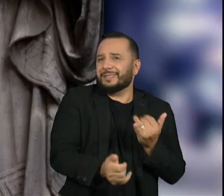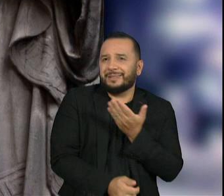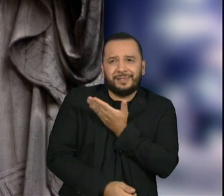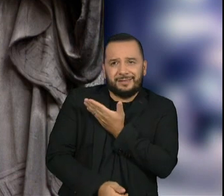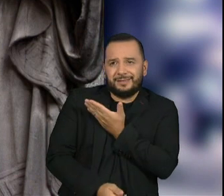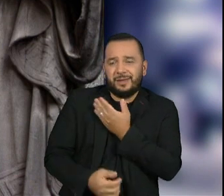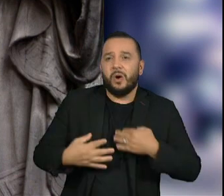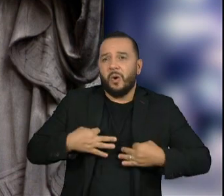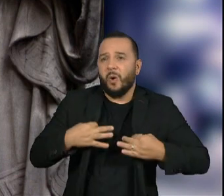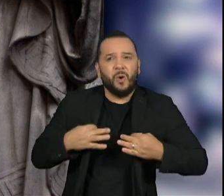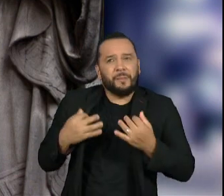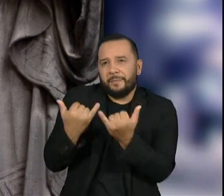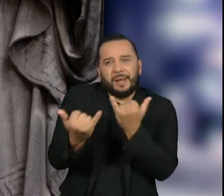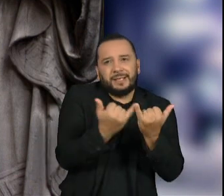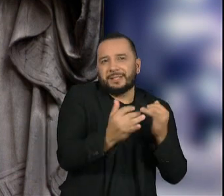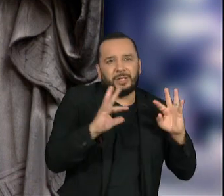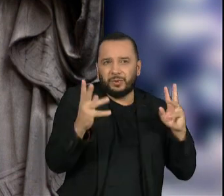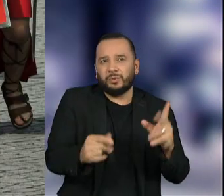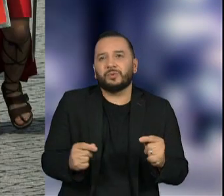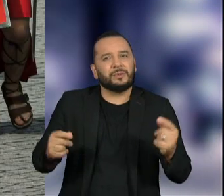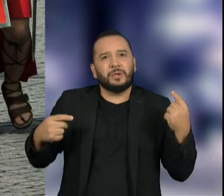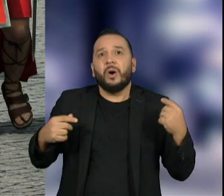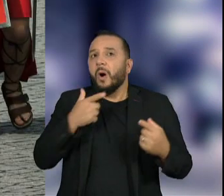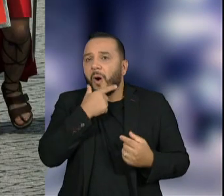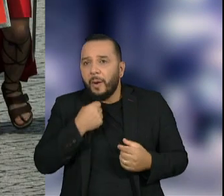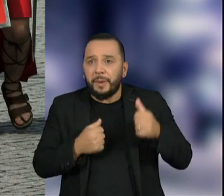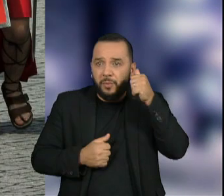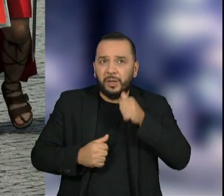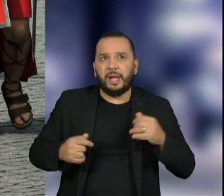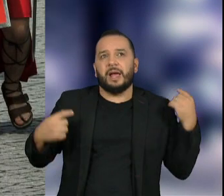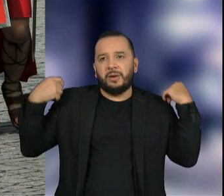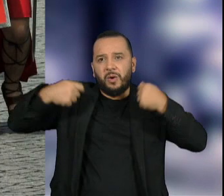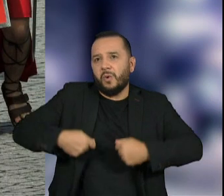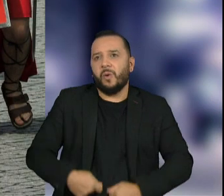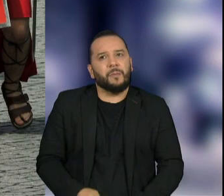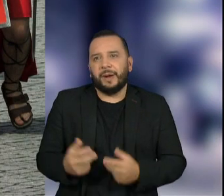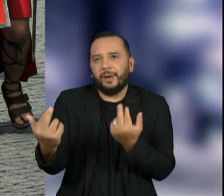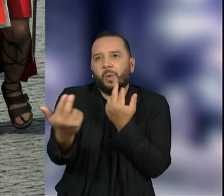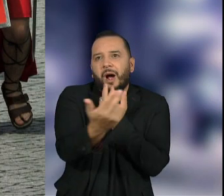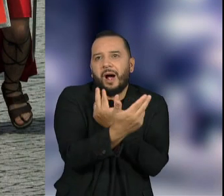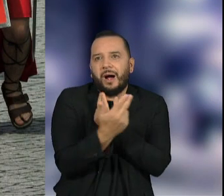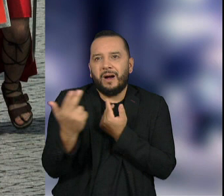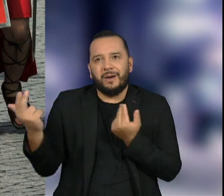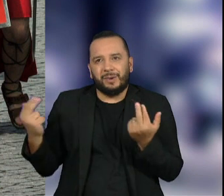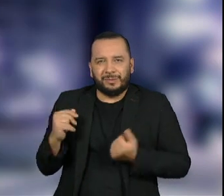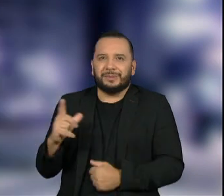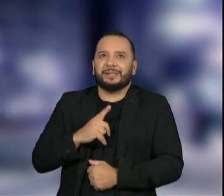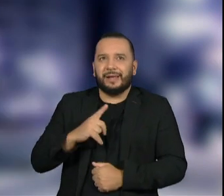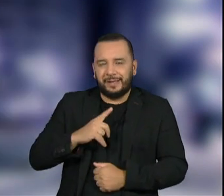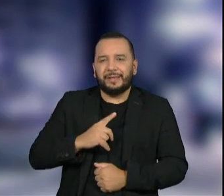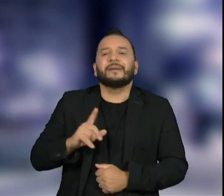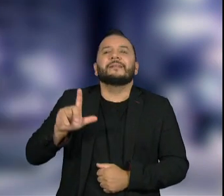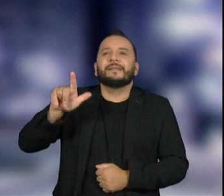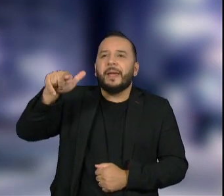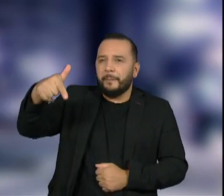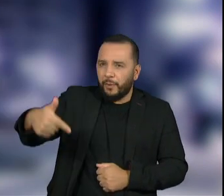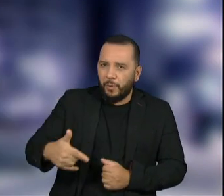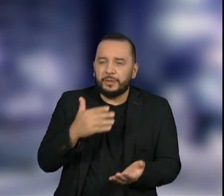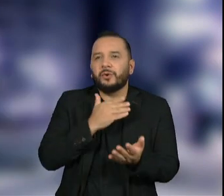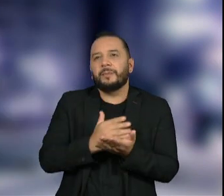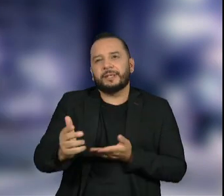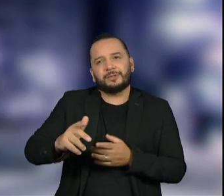se vestiam de maneiras muito semelhantes. Depois é que começou a diversificar.